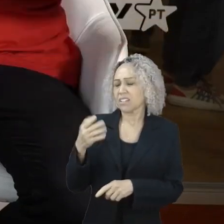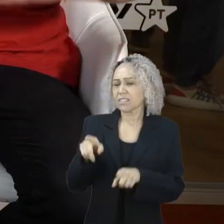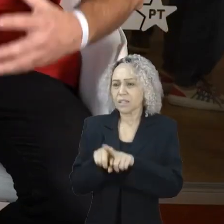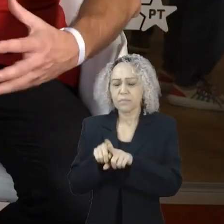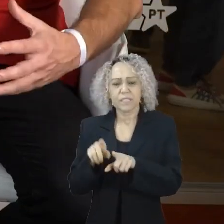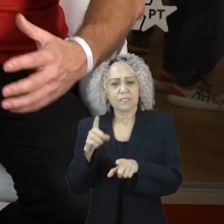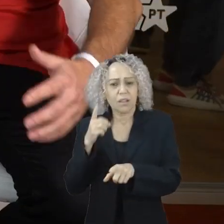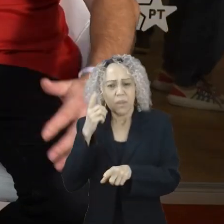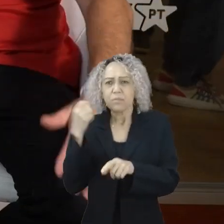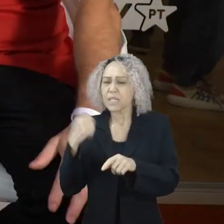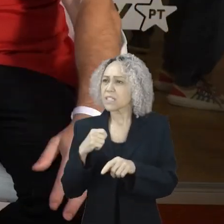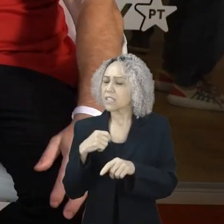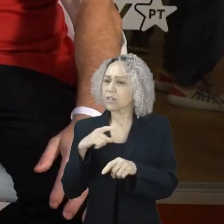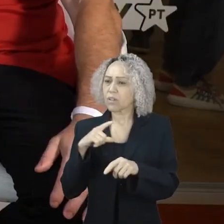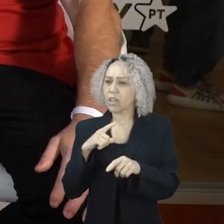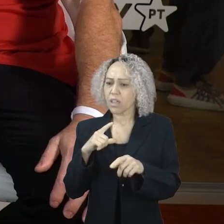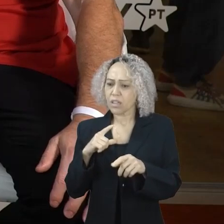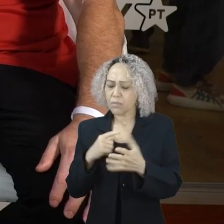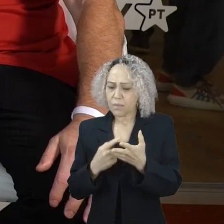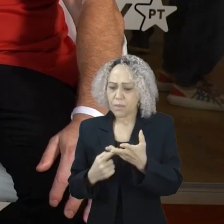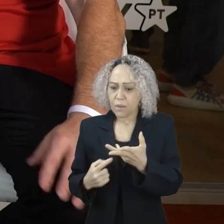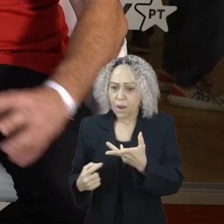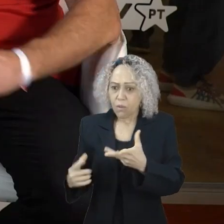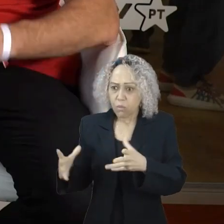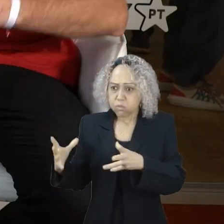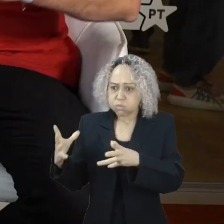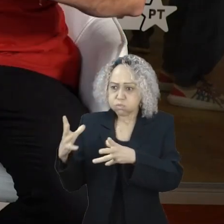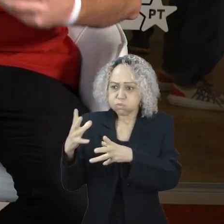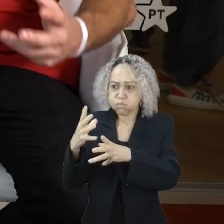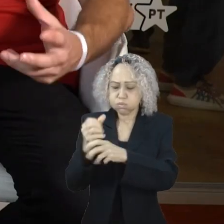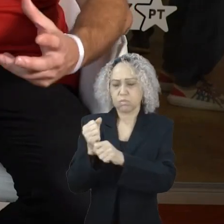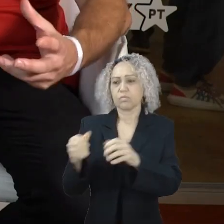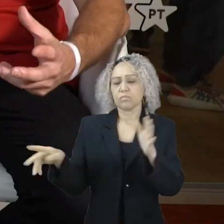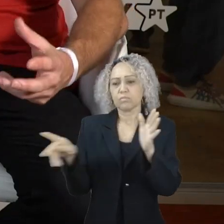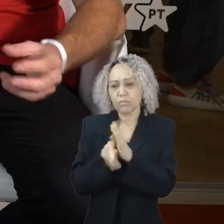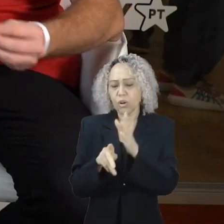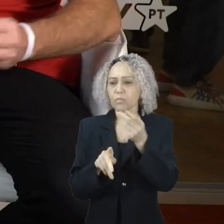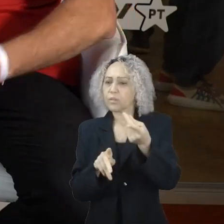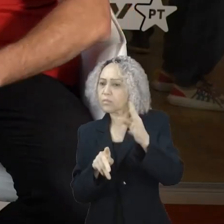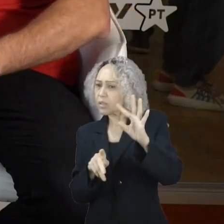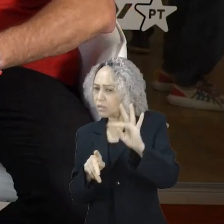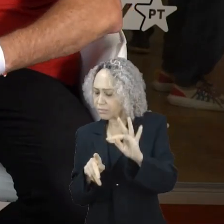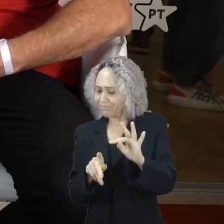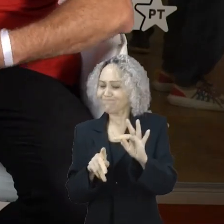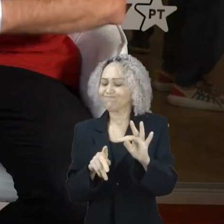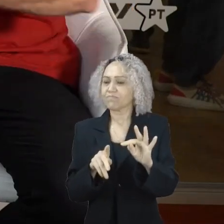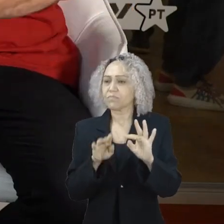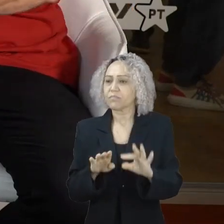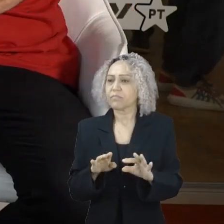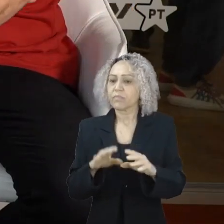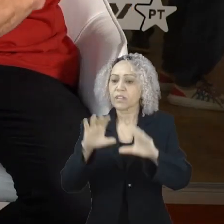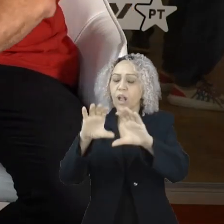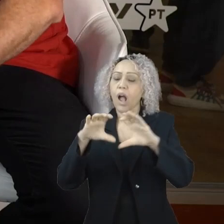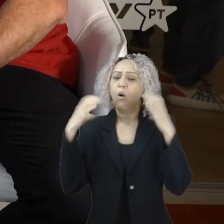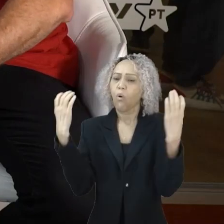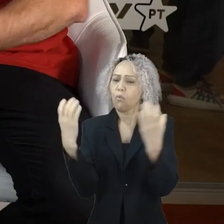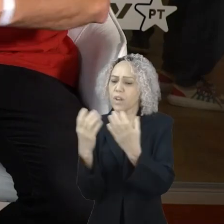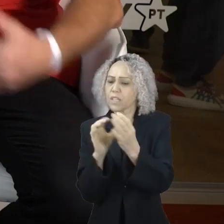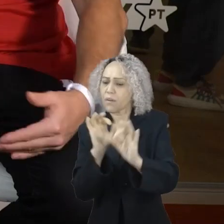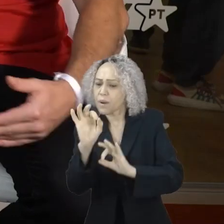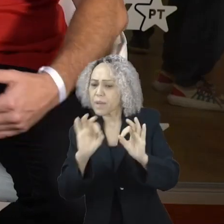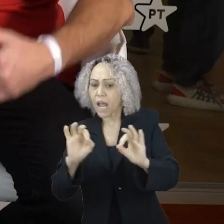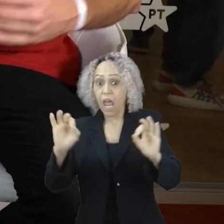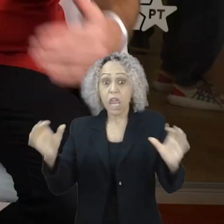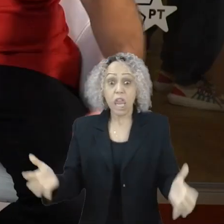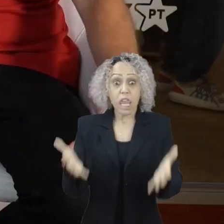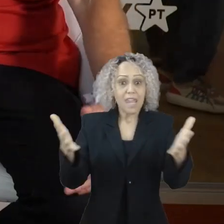legenda, tem que atingir o coeficiente eleitoral. Então eu acho que além de preparar melhor, a conferência vai animar muito mais gente